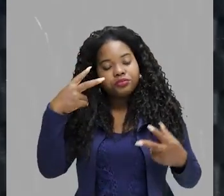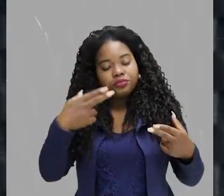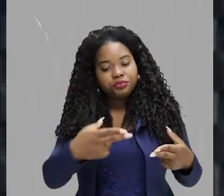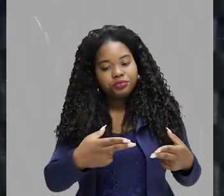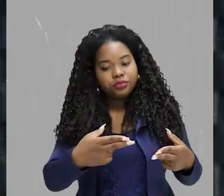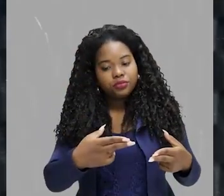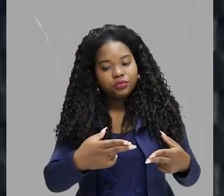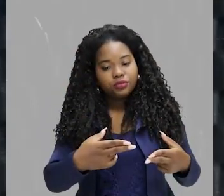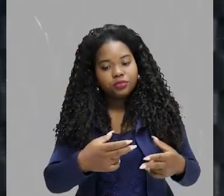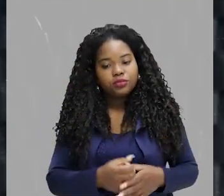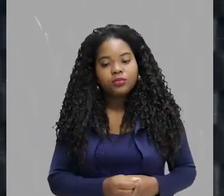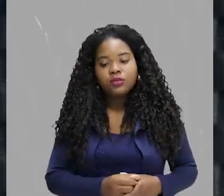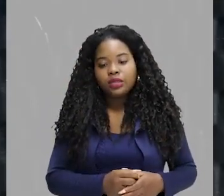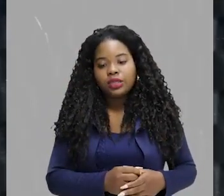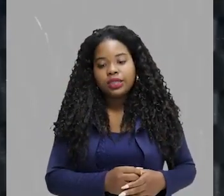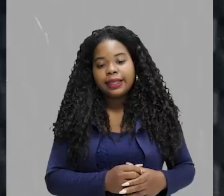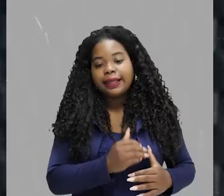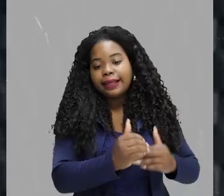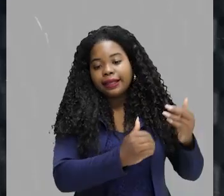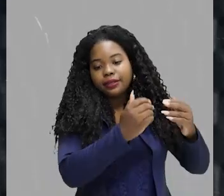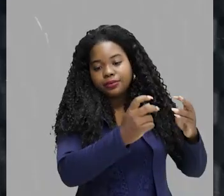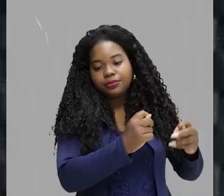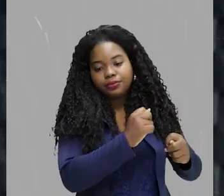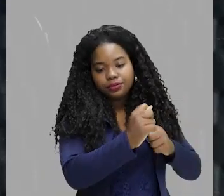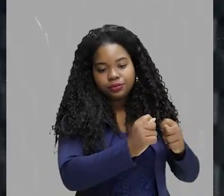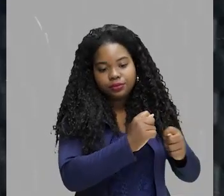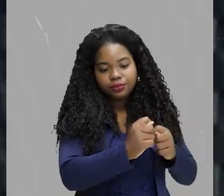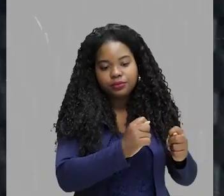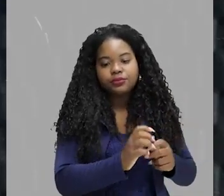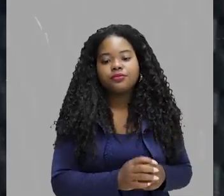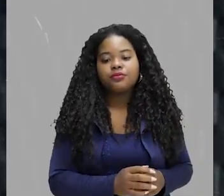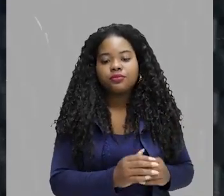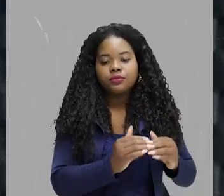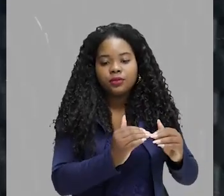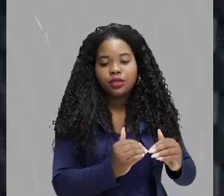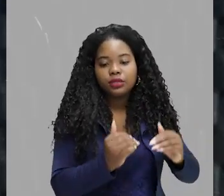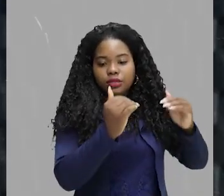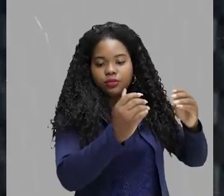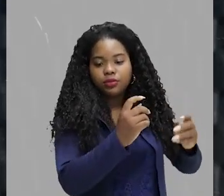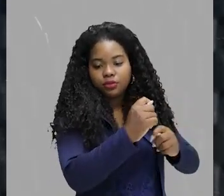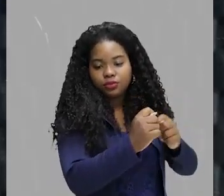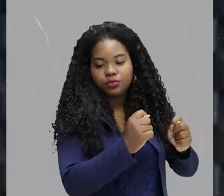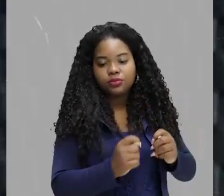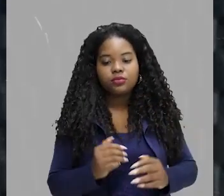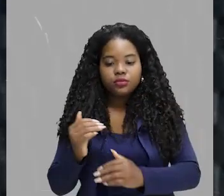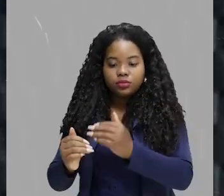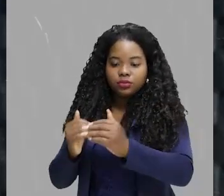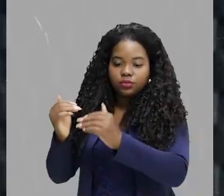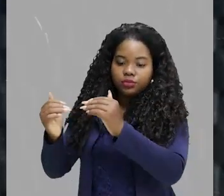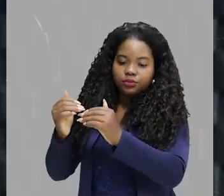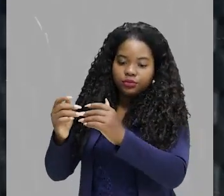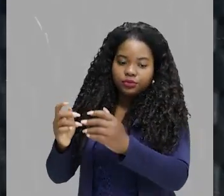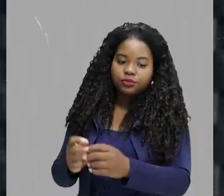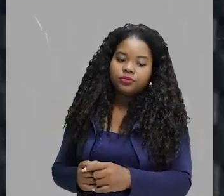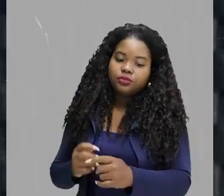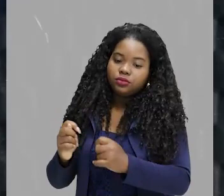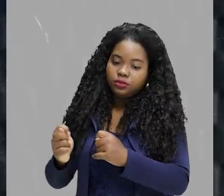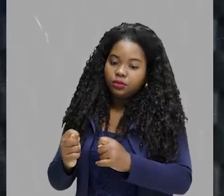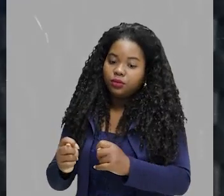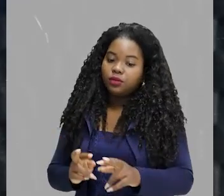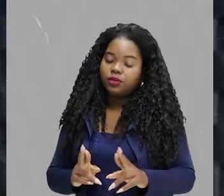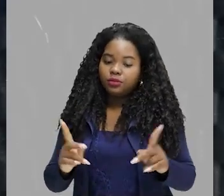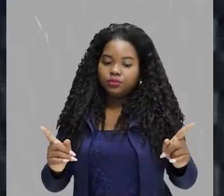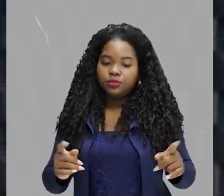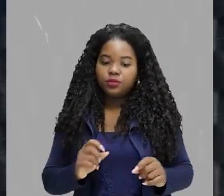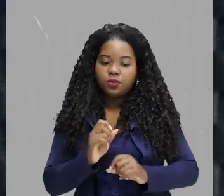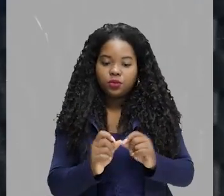é. Crescimento econômico e desenvolvimento econômico são dois conceitos diferentes. O que aconteceu com o capitalismo,